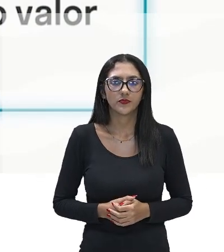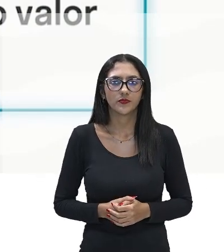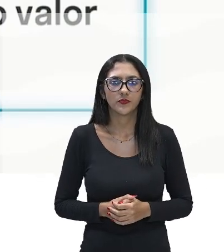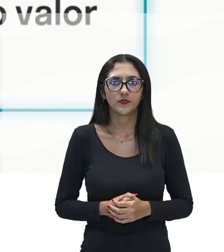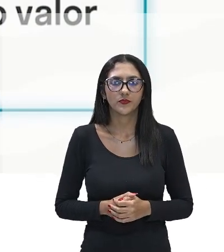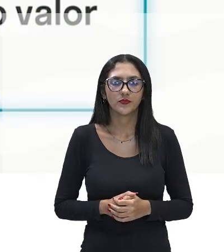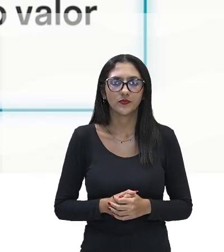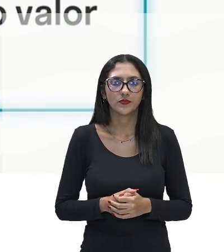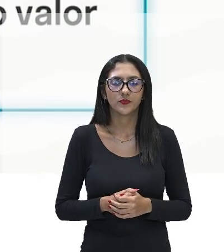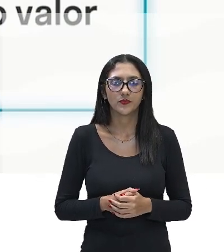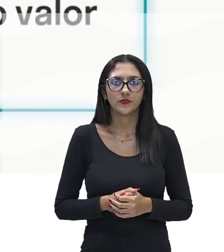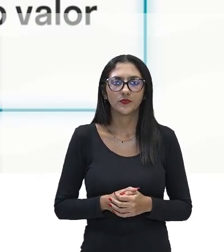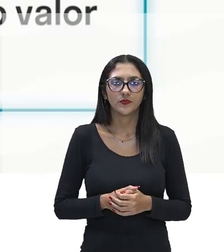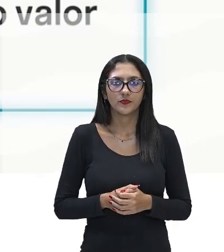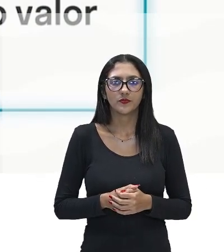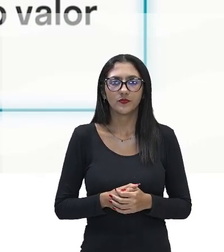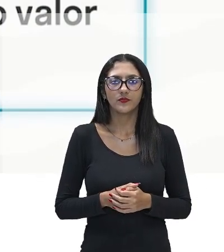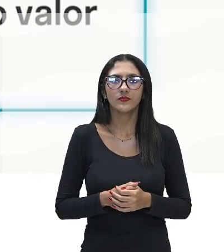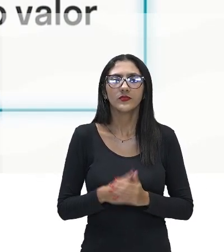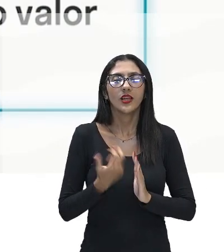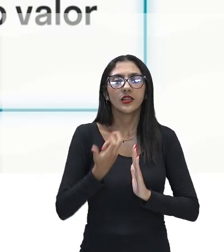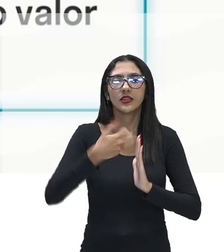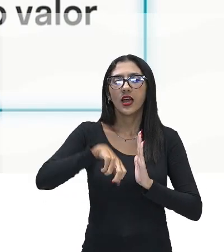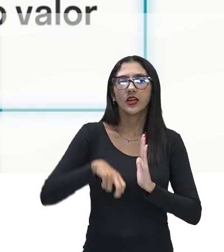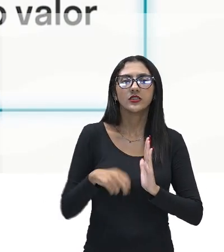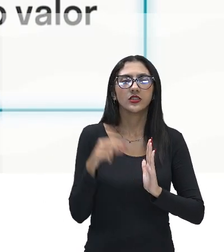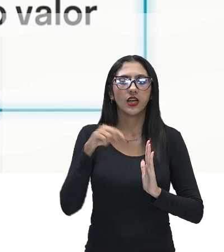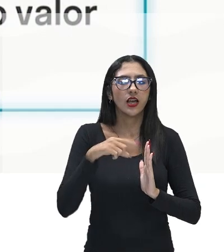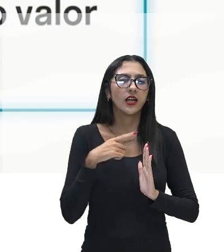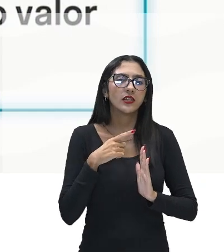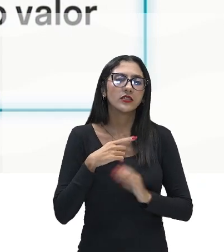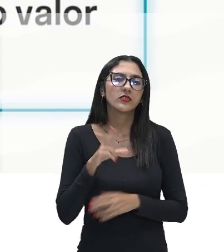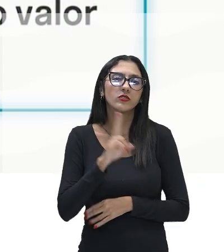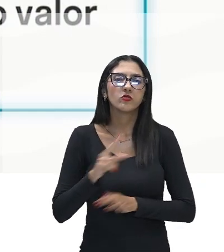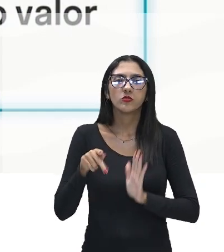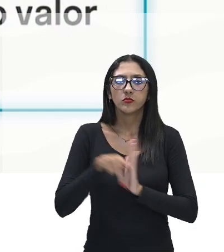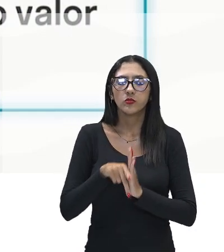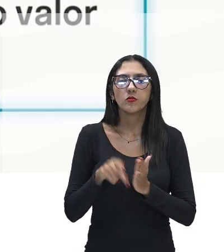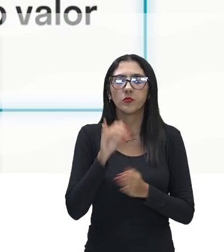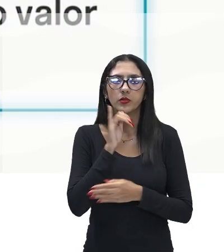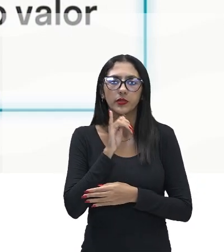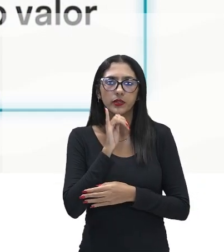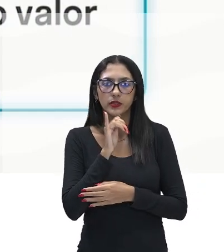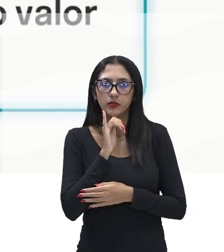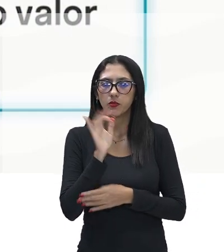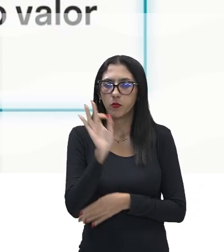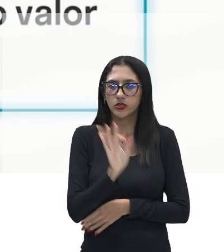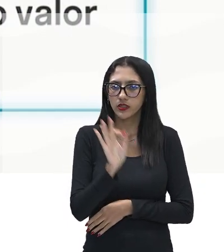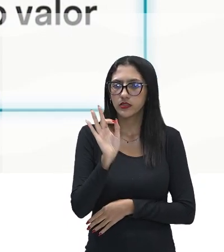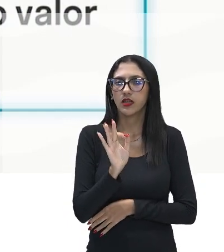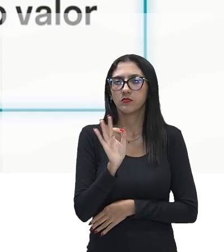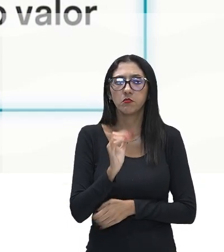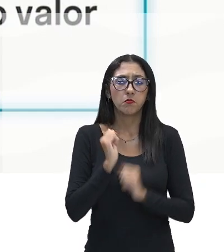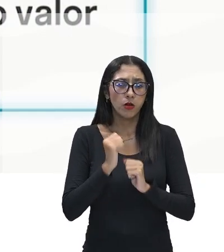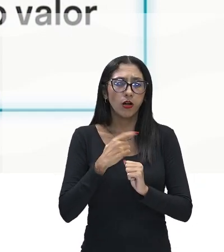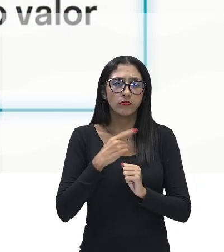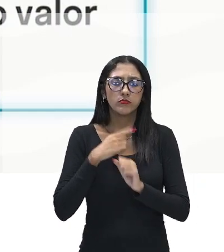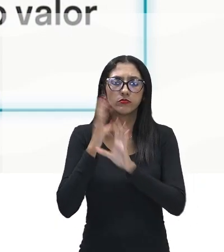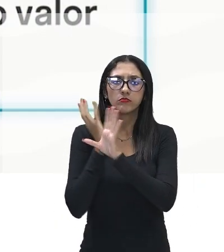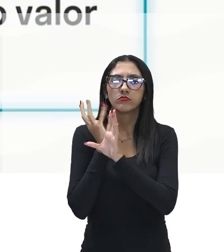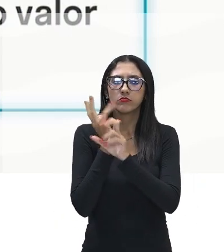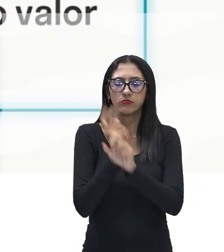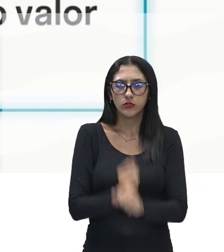Taxa percentual é a unidade utilizada para representar partes de um todo. Serve para o cálculo do rendimento